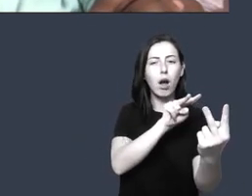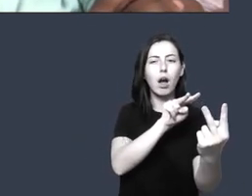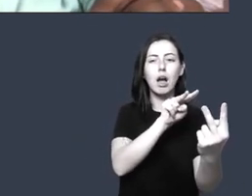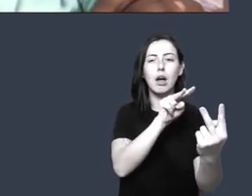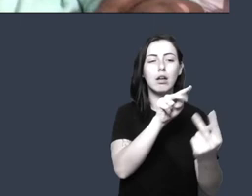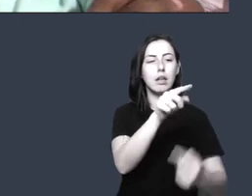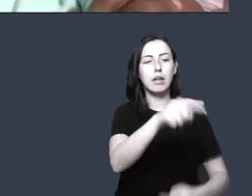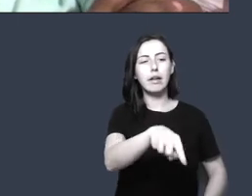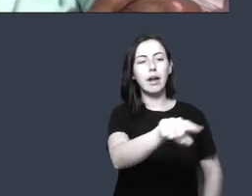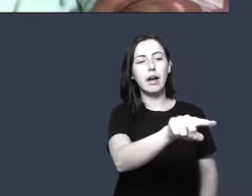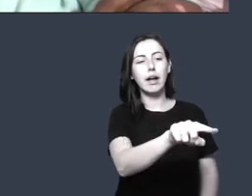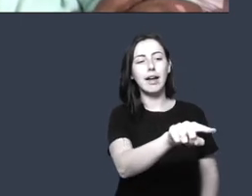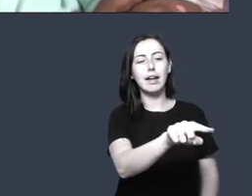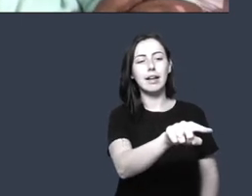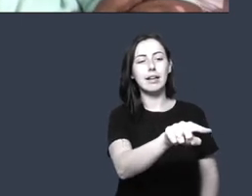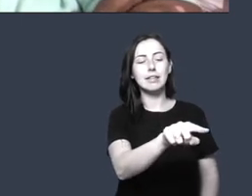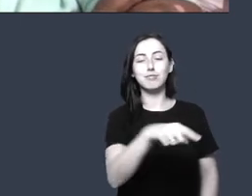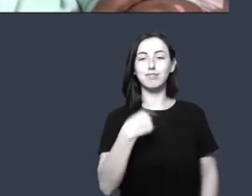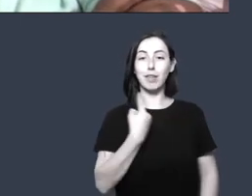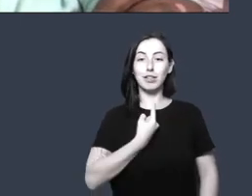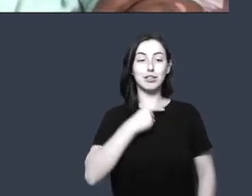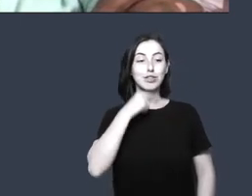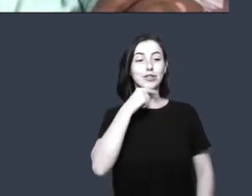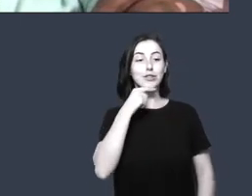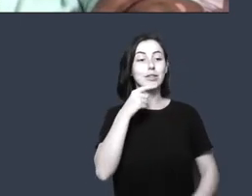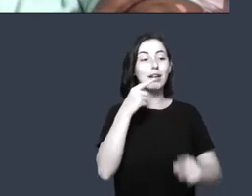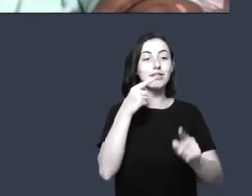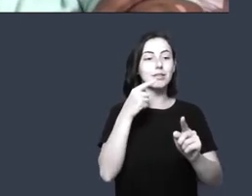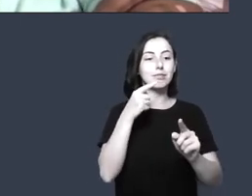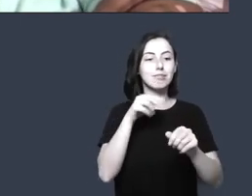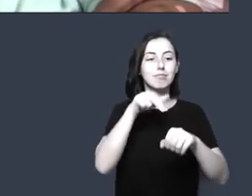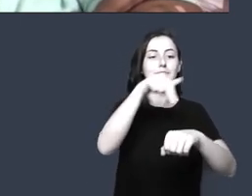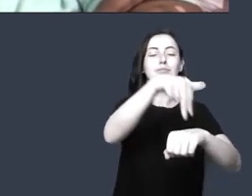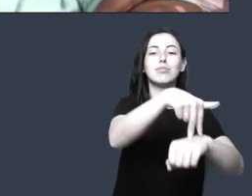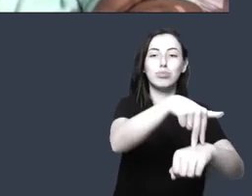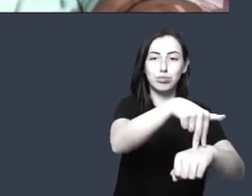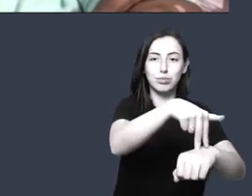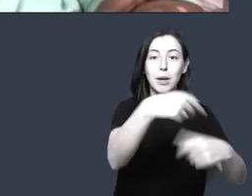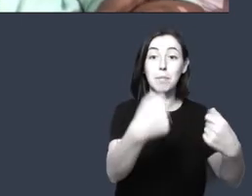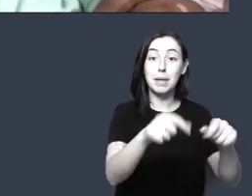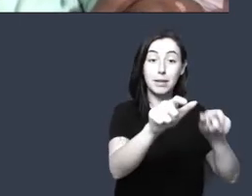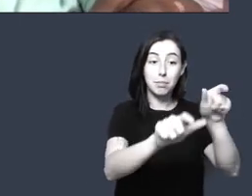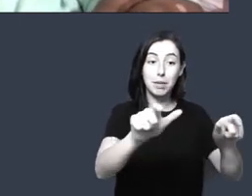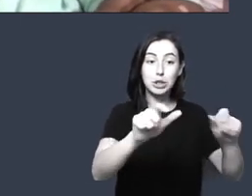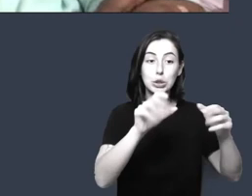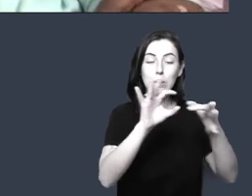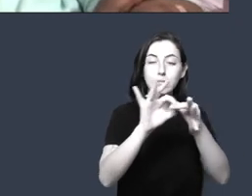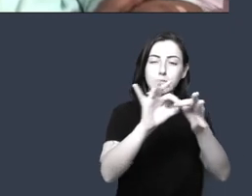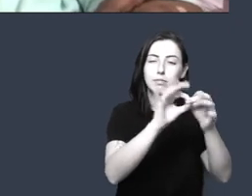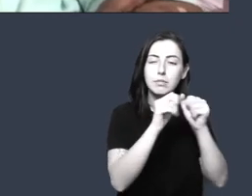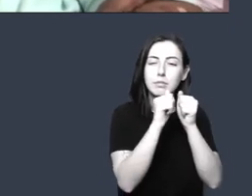coisa você não tem acesso? Você só consegue atingir realmente se você tiver pessoas locais ali